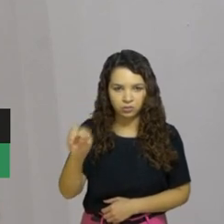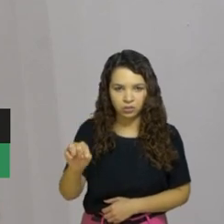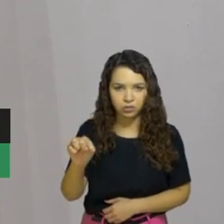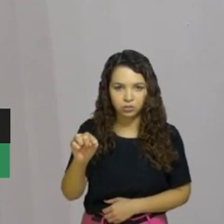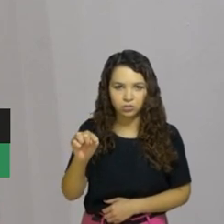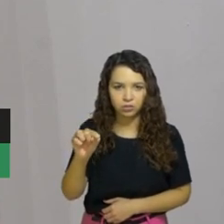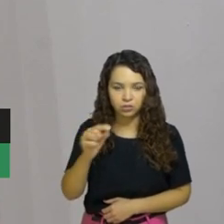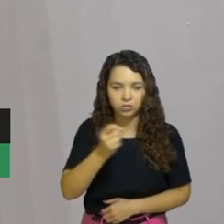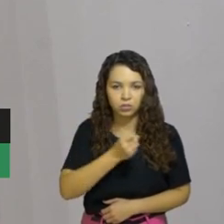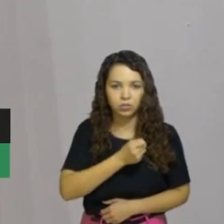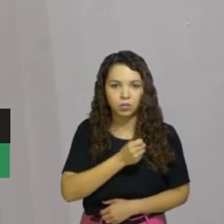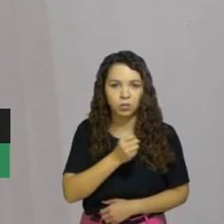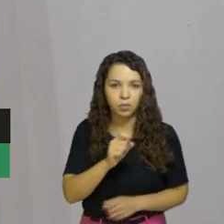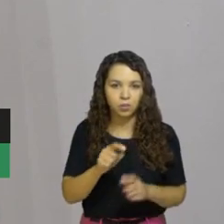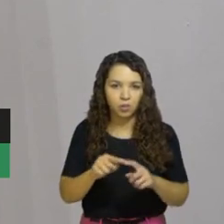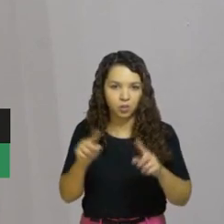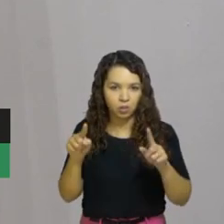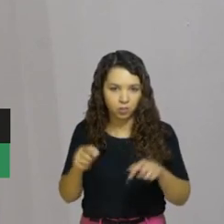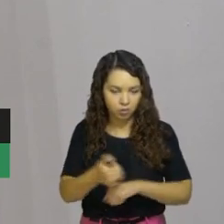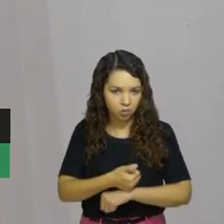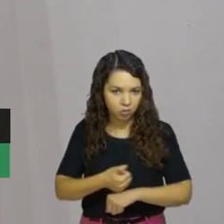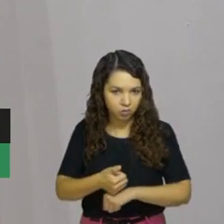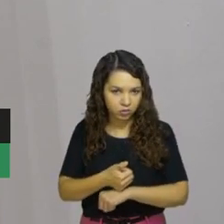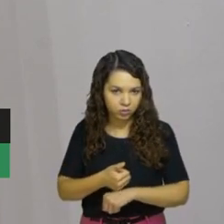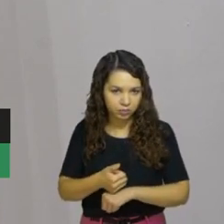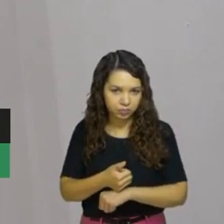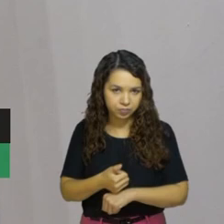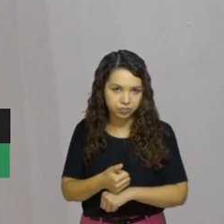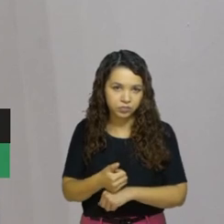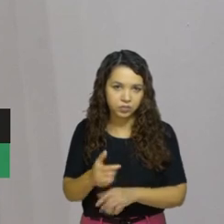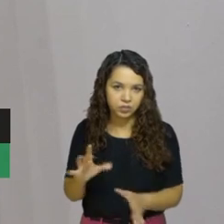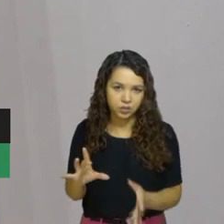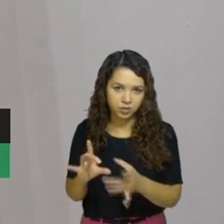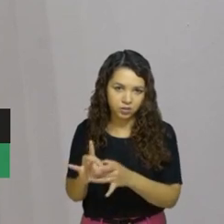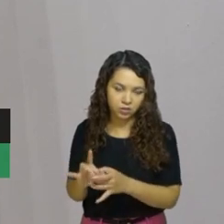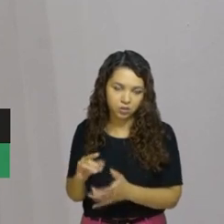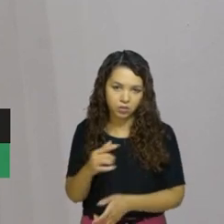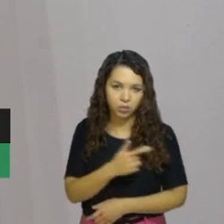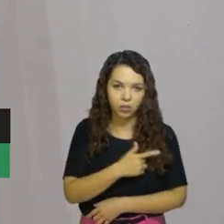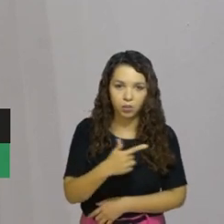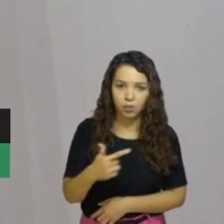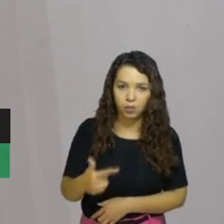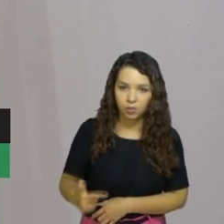de profissionais ligados ao governo federal